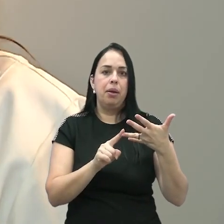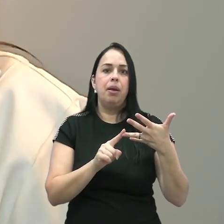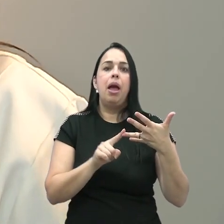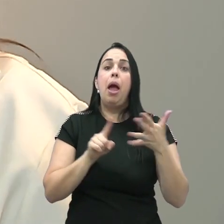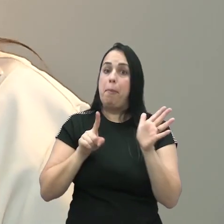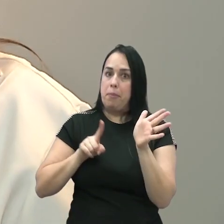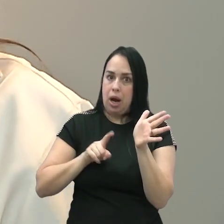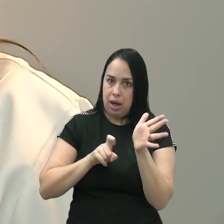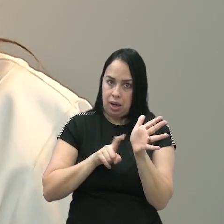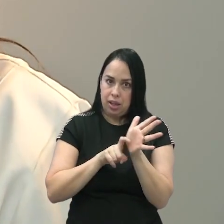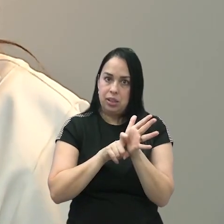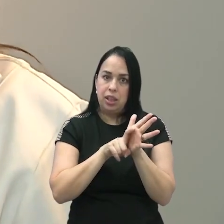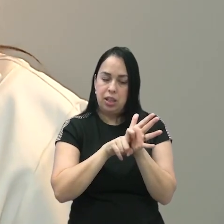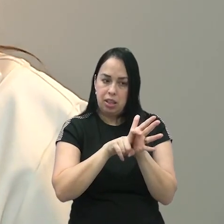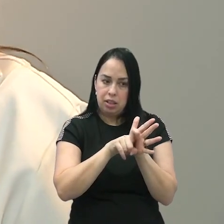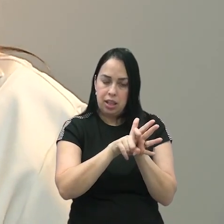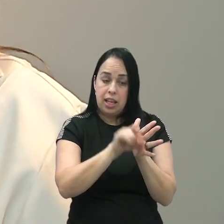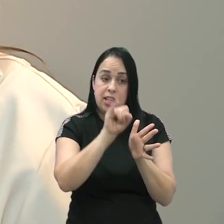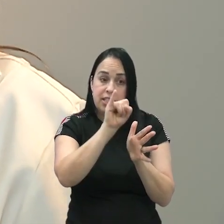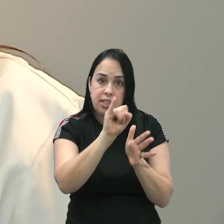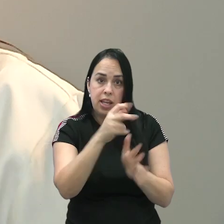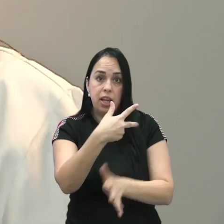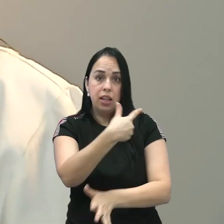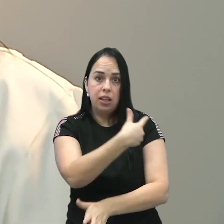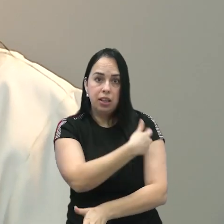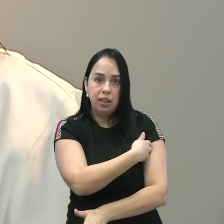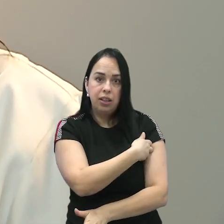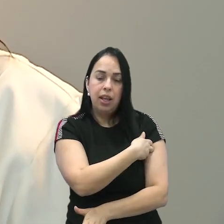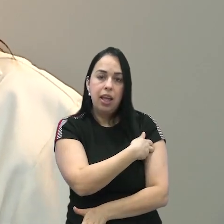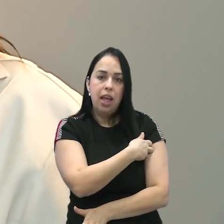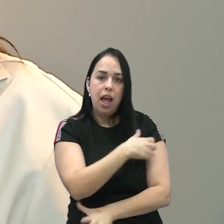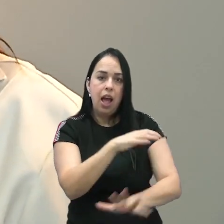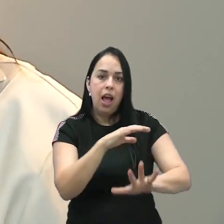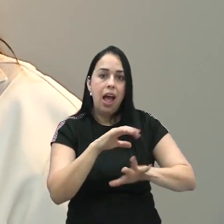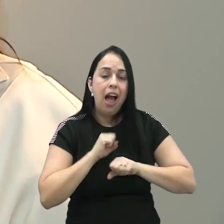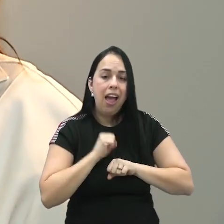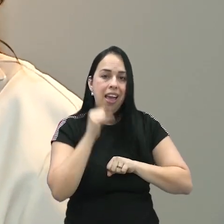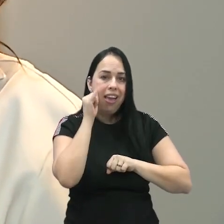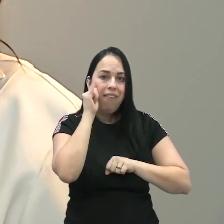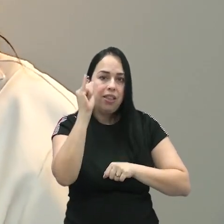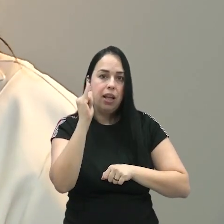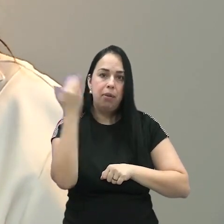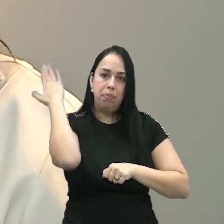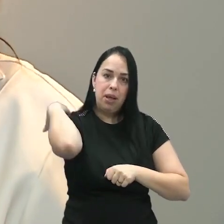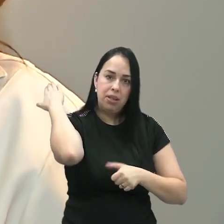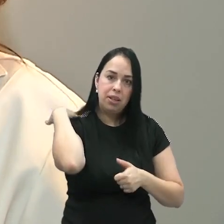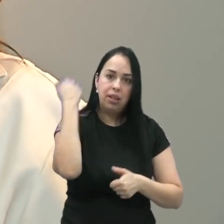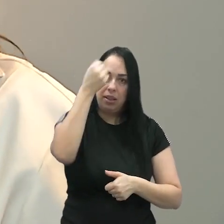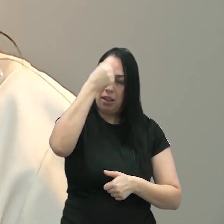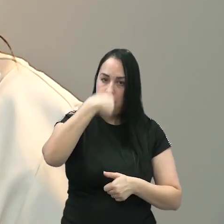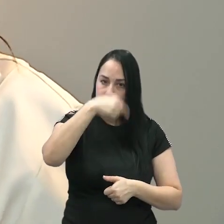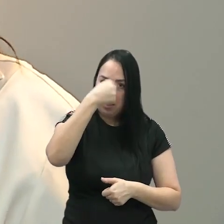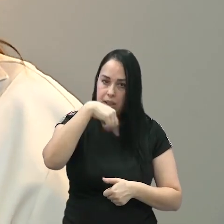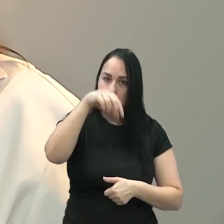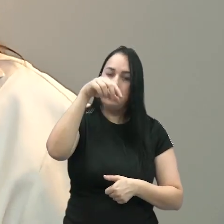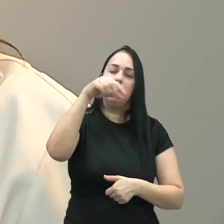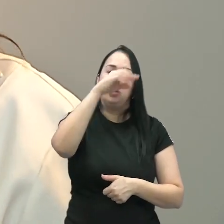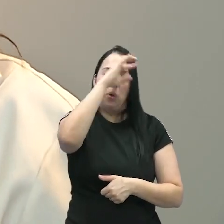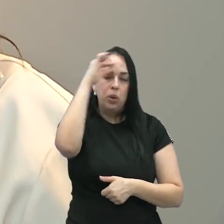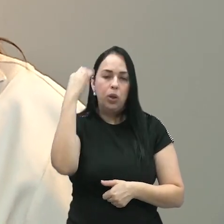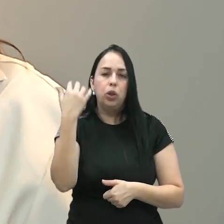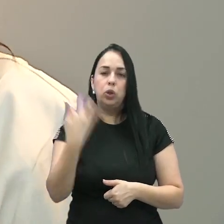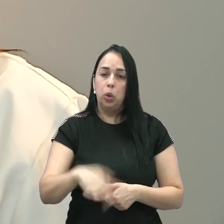pneumococo, que é uma bactéria também, que quando a gente faz a vacina do pneumococo, a gente evita a pneumonia,